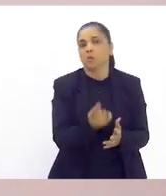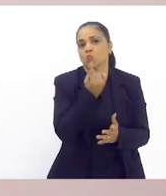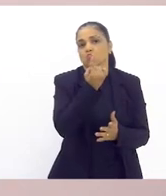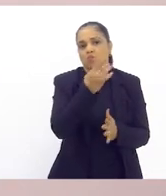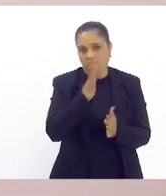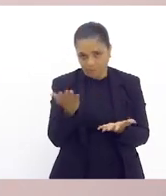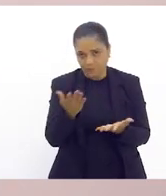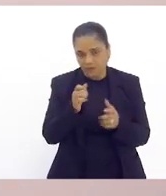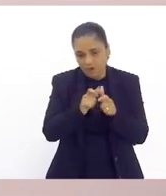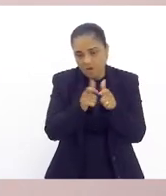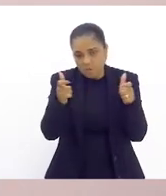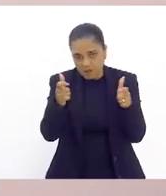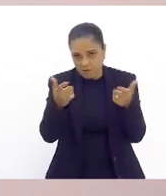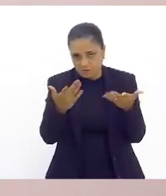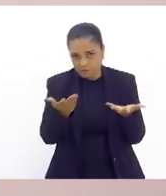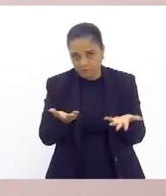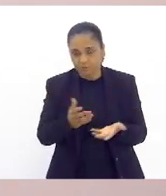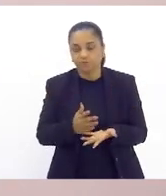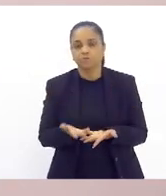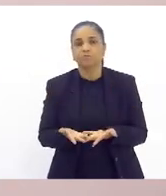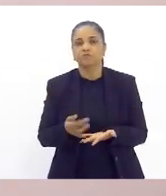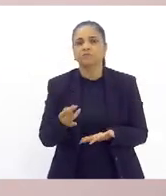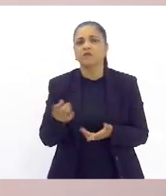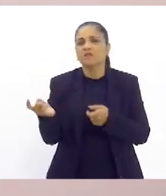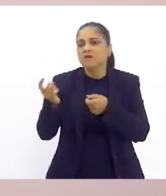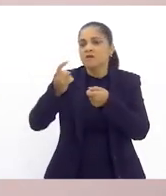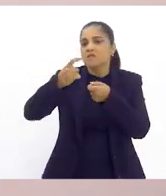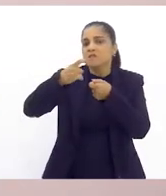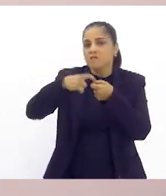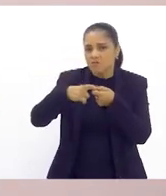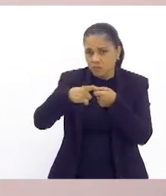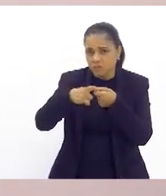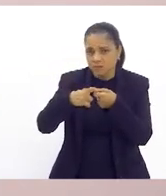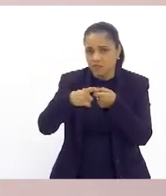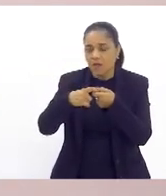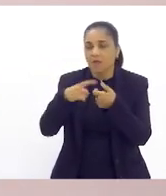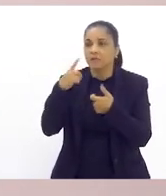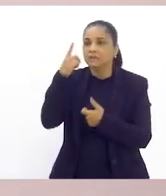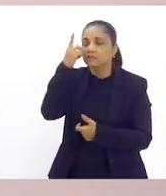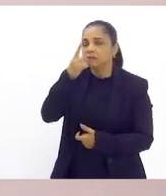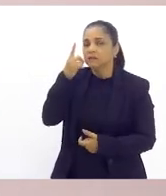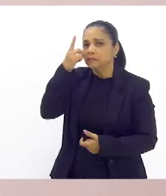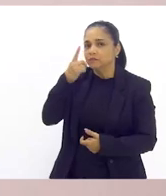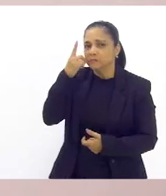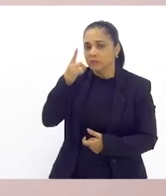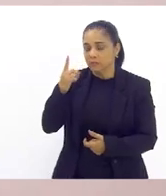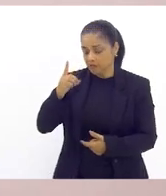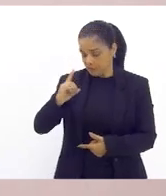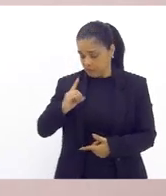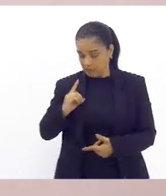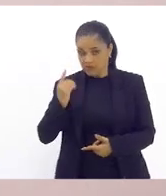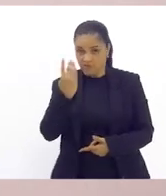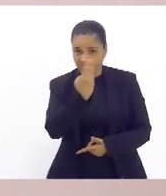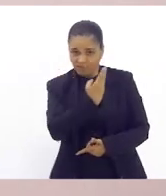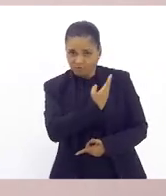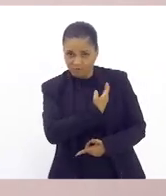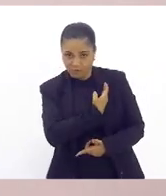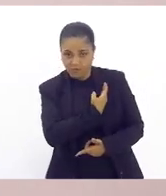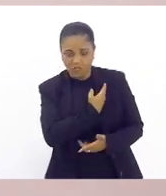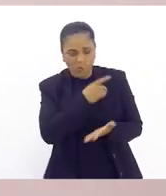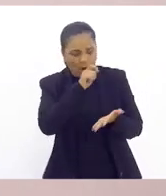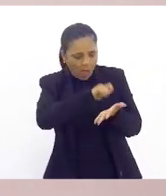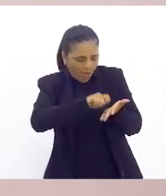bom voltando aqui agora na nas considerações da deputada Dani Balbi também anotei aqui